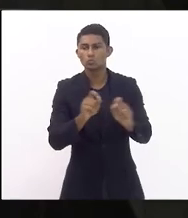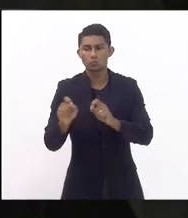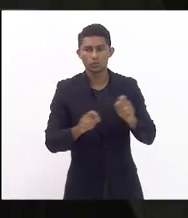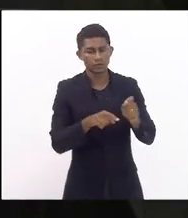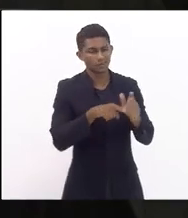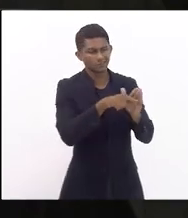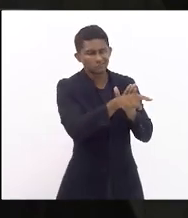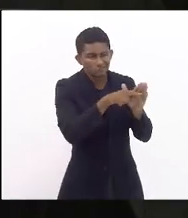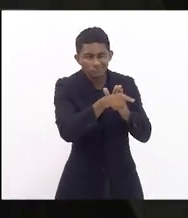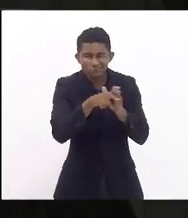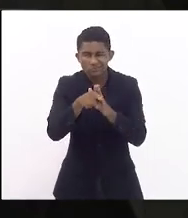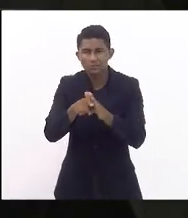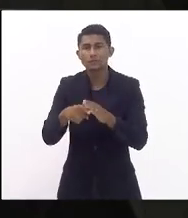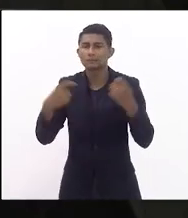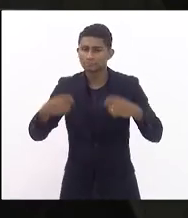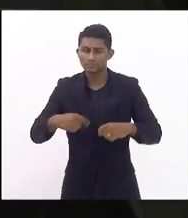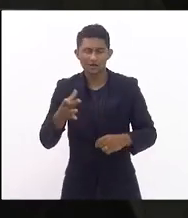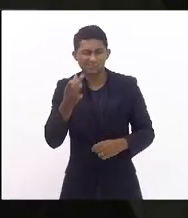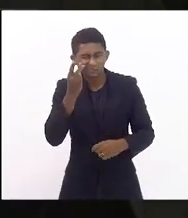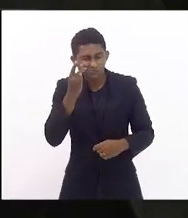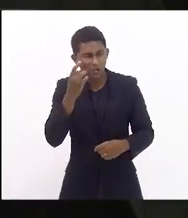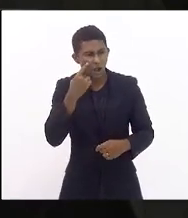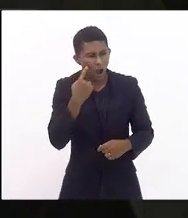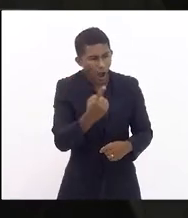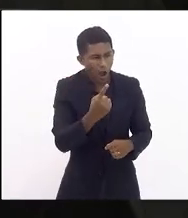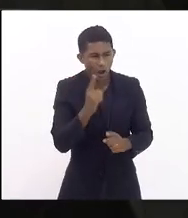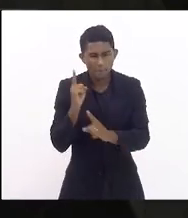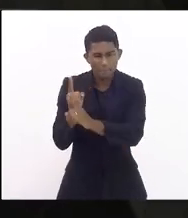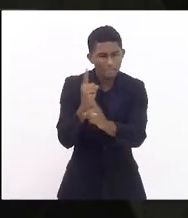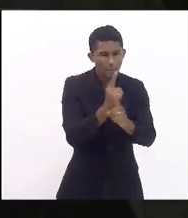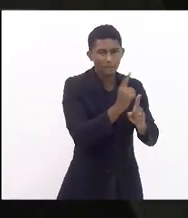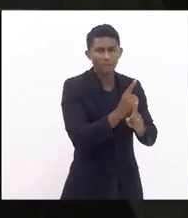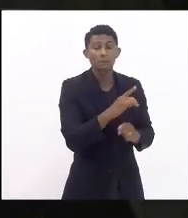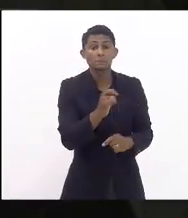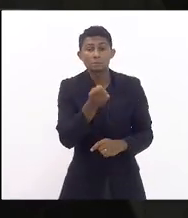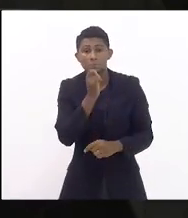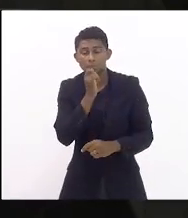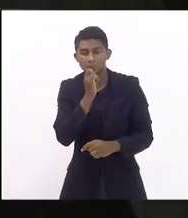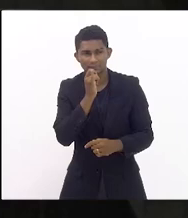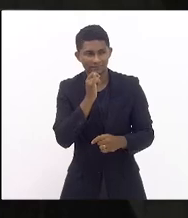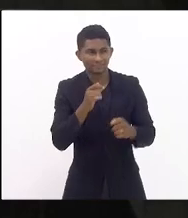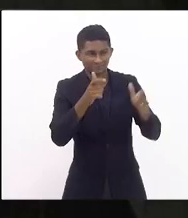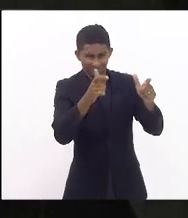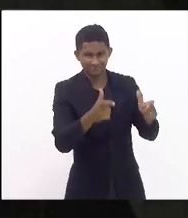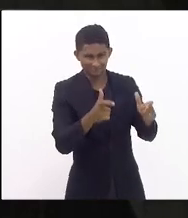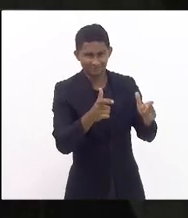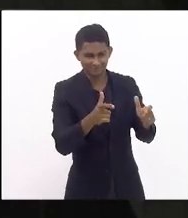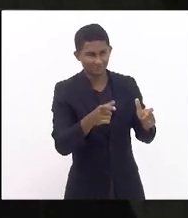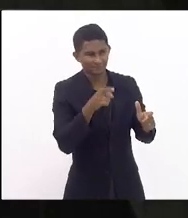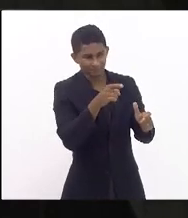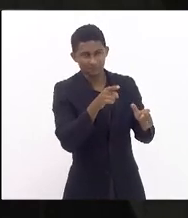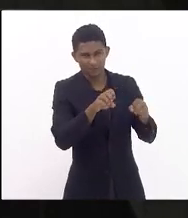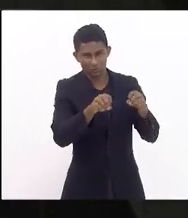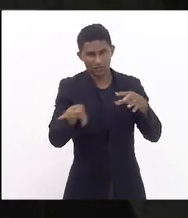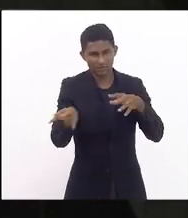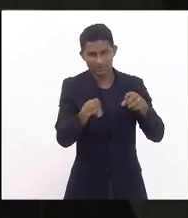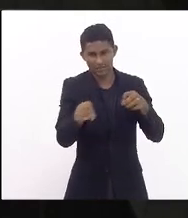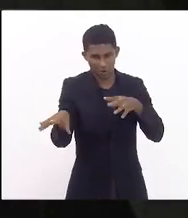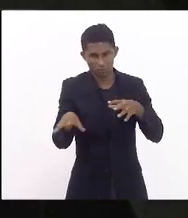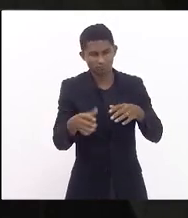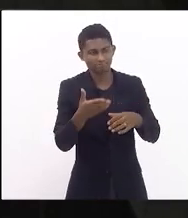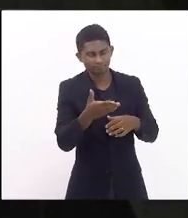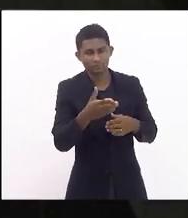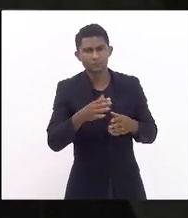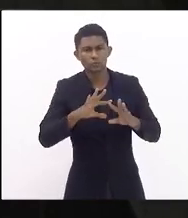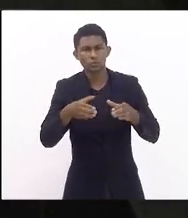reverberá-las, fiscalizadas em campo, enfim. Realmente, nós, por exemplo, no caso da Rede Estadual de Educação, a Comissão de Educação